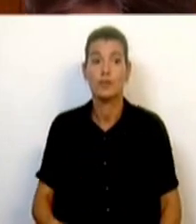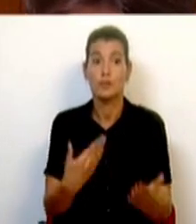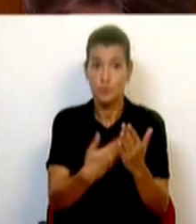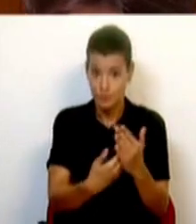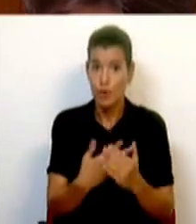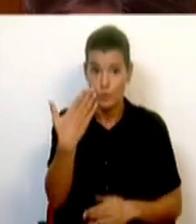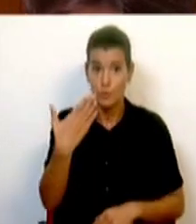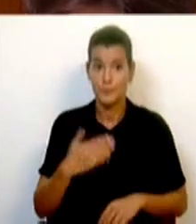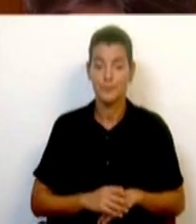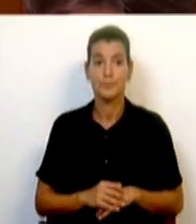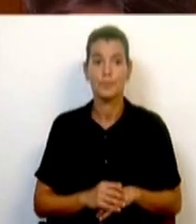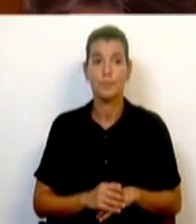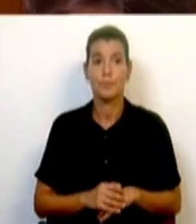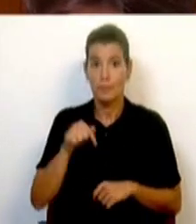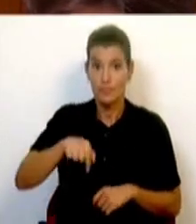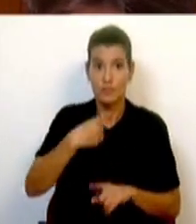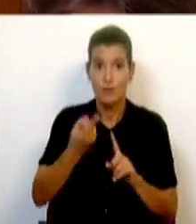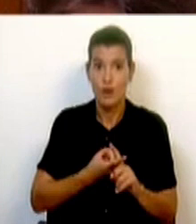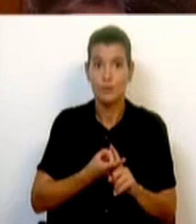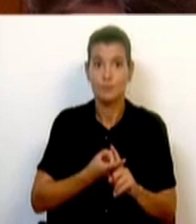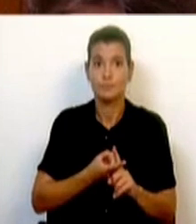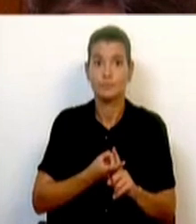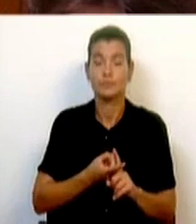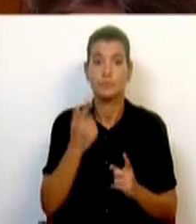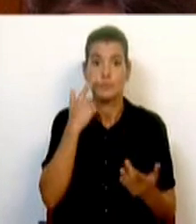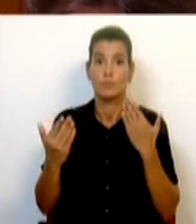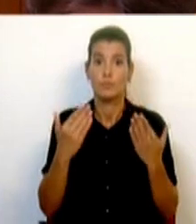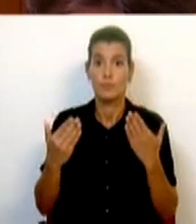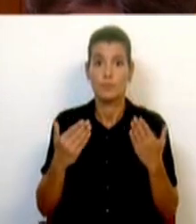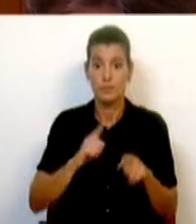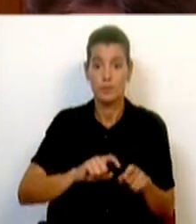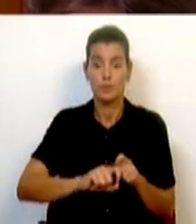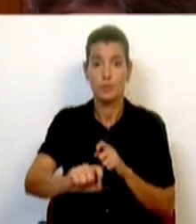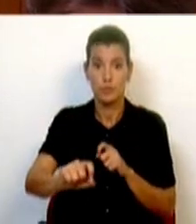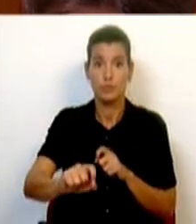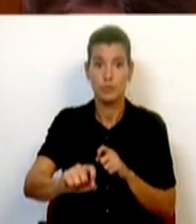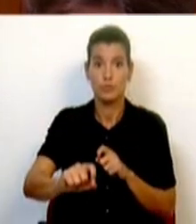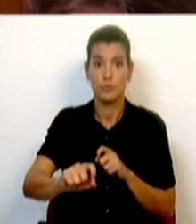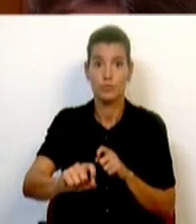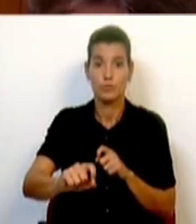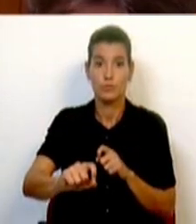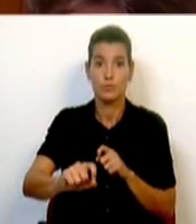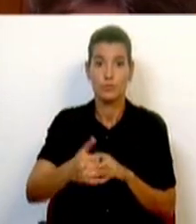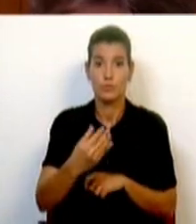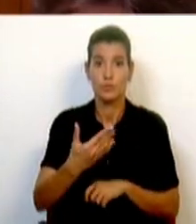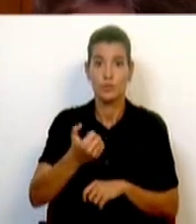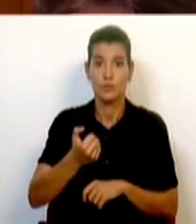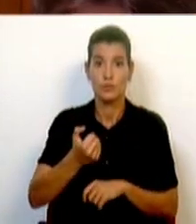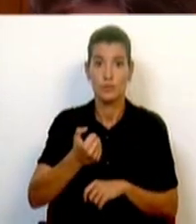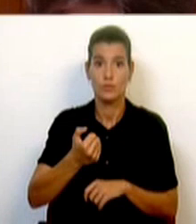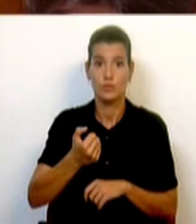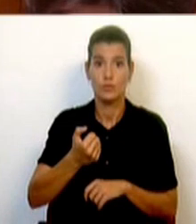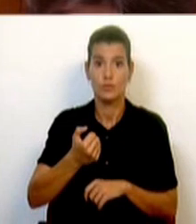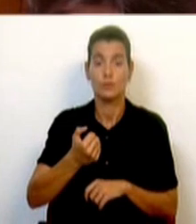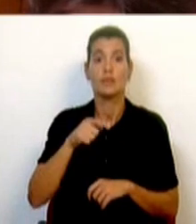Facto 1. Este ano, comparando com o mesmo período de 2015,